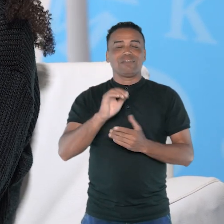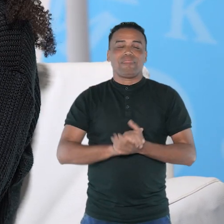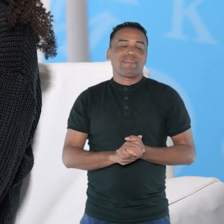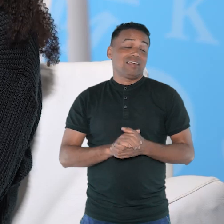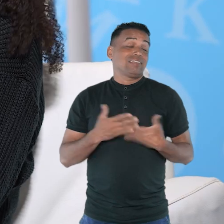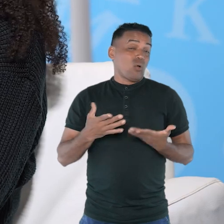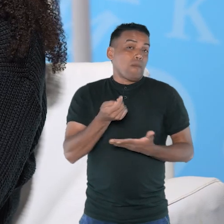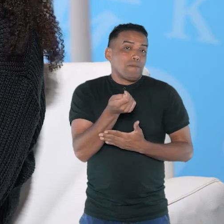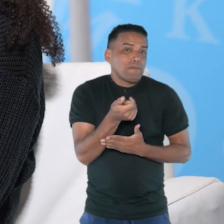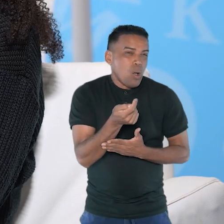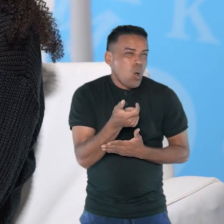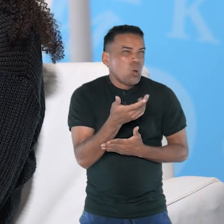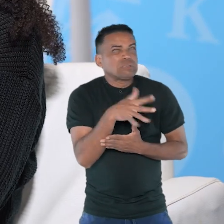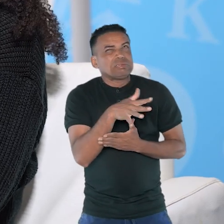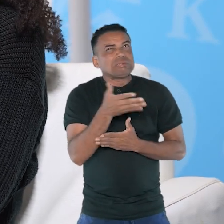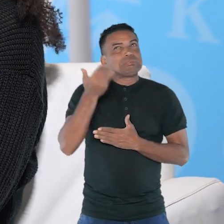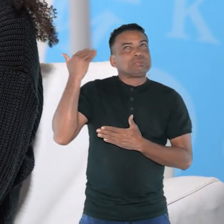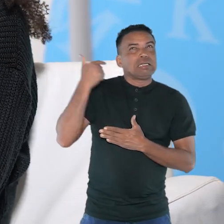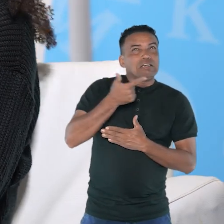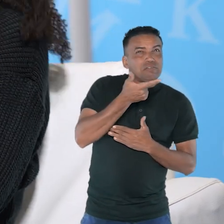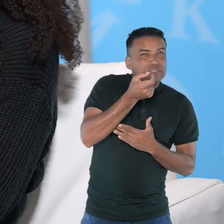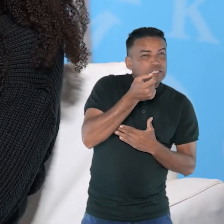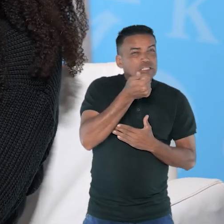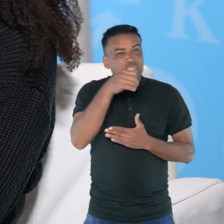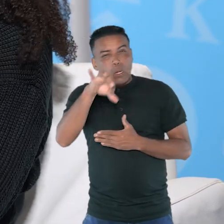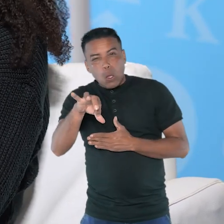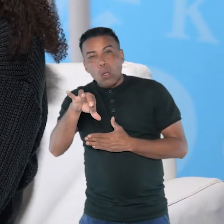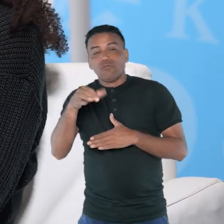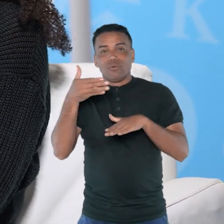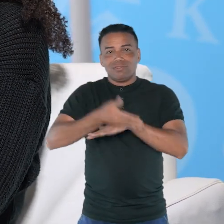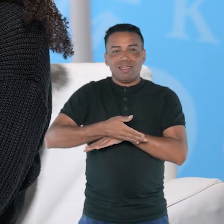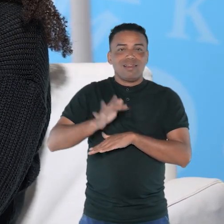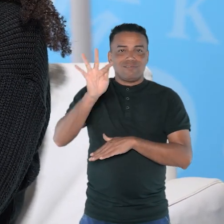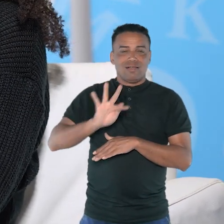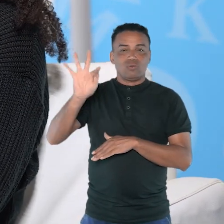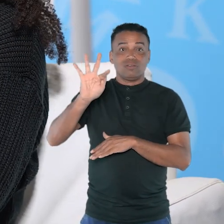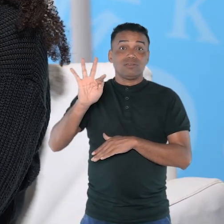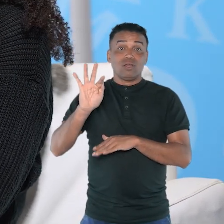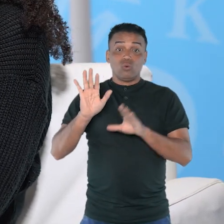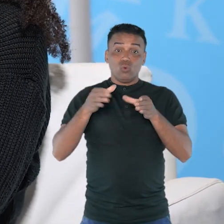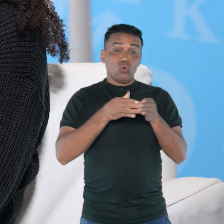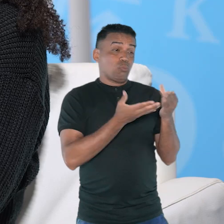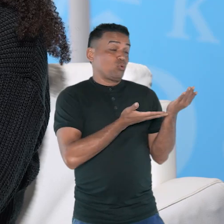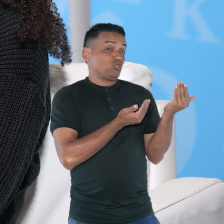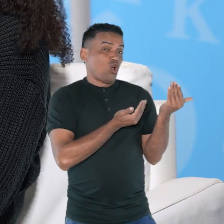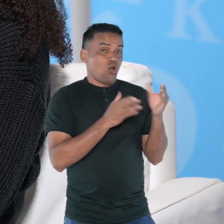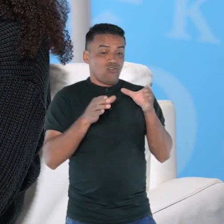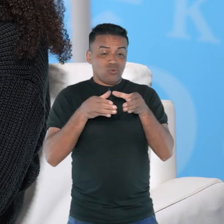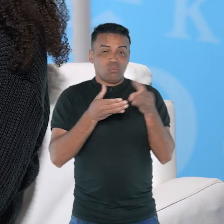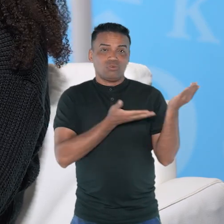lá, que eu tinha poucos, 20 anos, né, 19 para 20 anos, quando eu entrei na UNB, esses meninos eram muito jovens também. Hoje em dia, eles são a minha